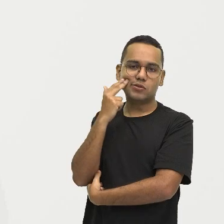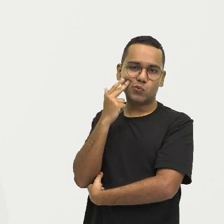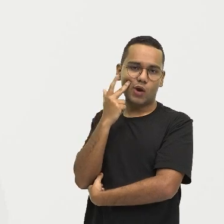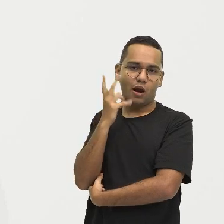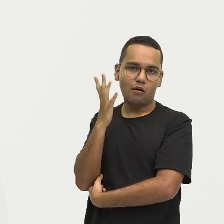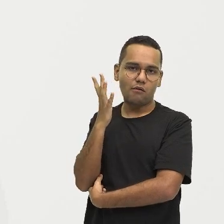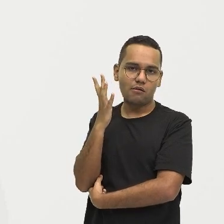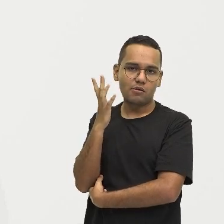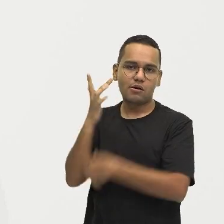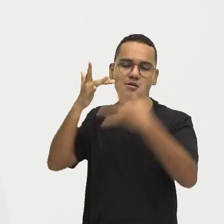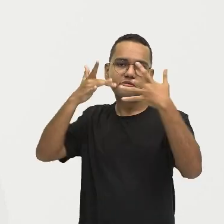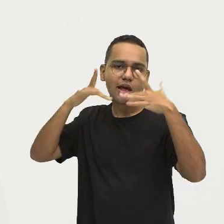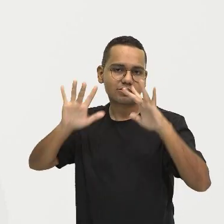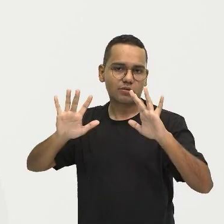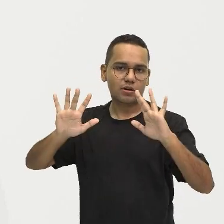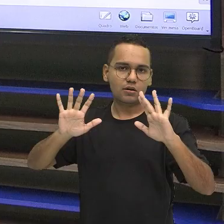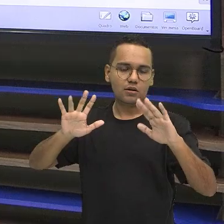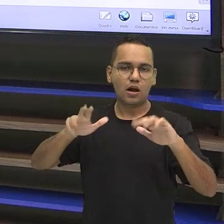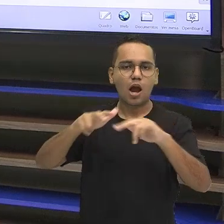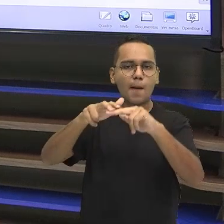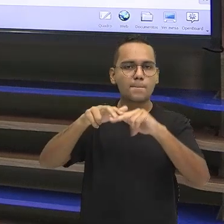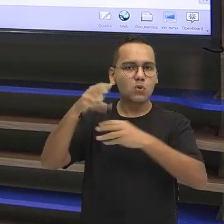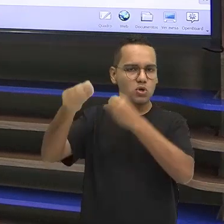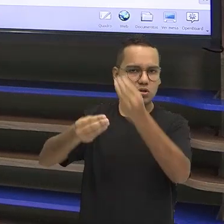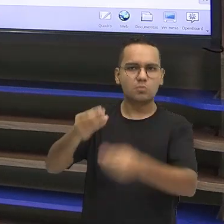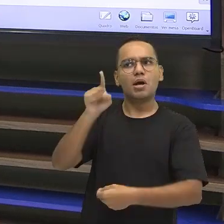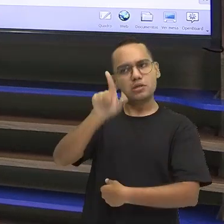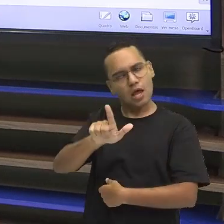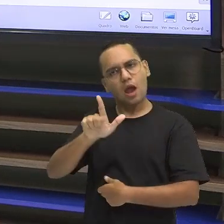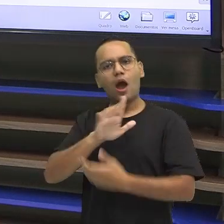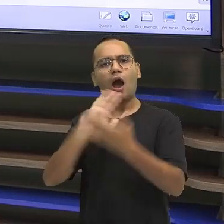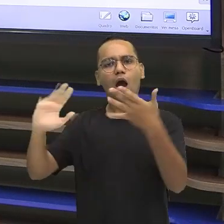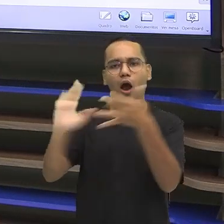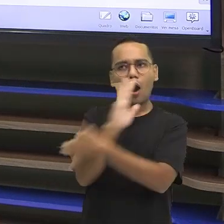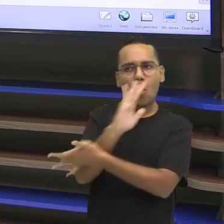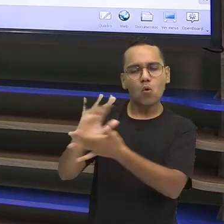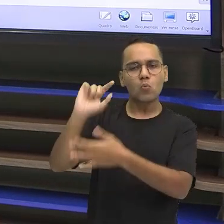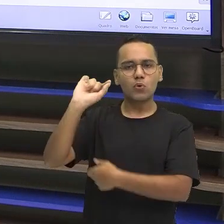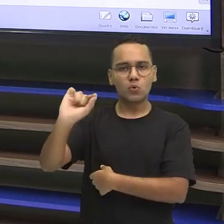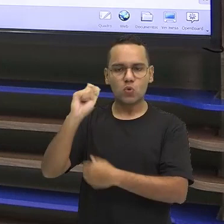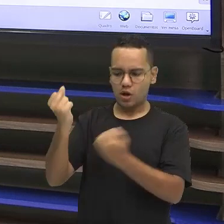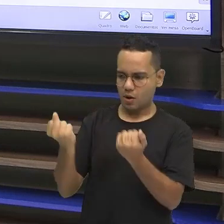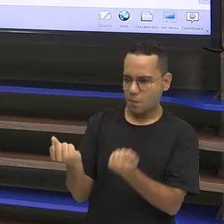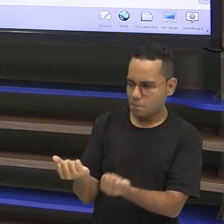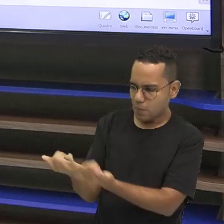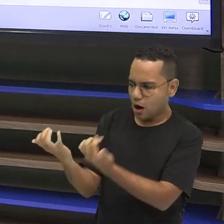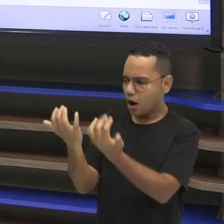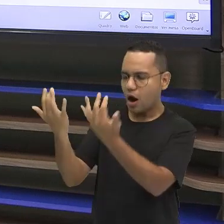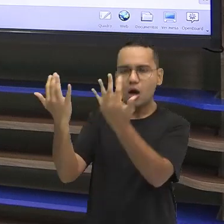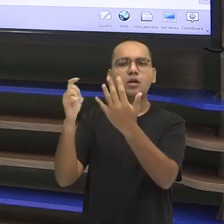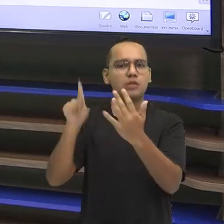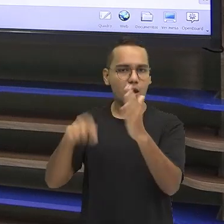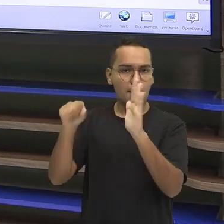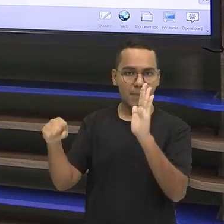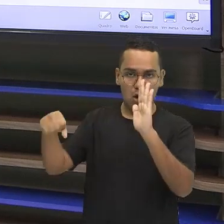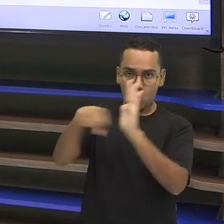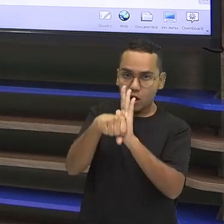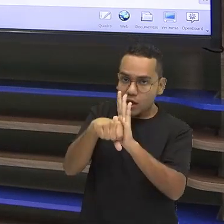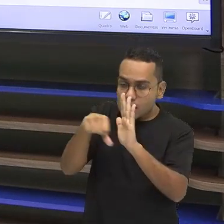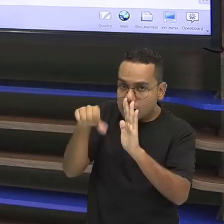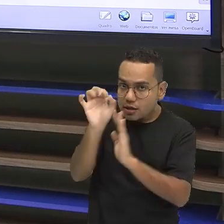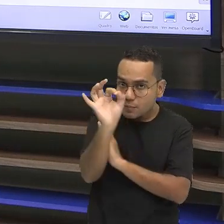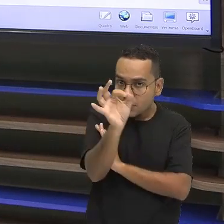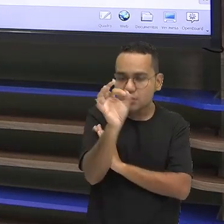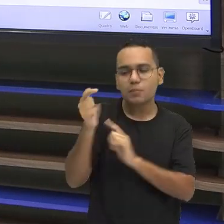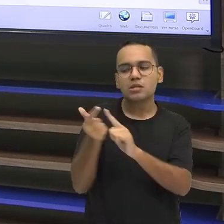Então, tem, claro, ali as queimadas que são ali prejudiciais, feitas pelos seres